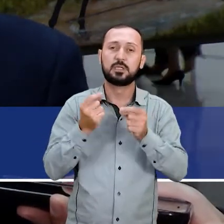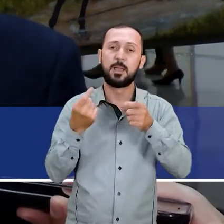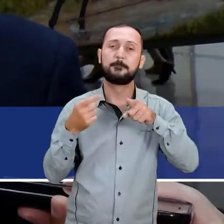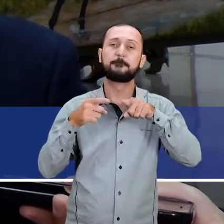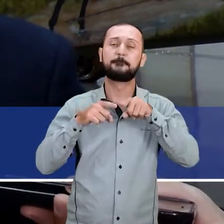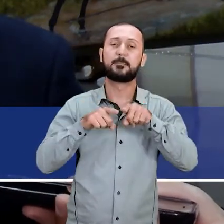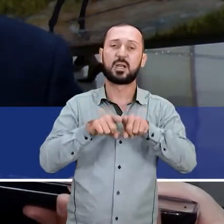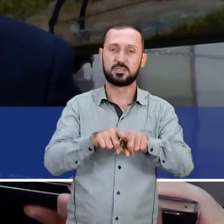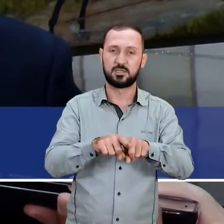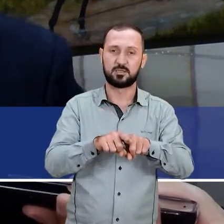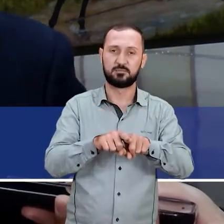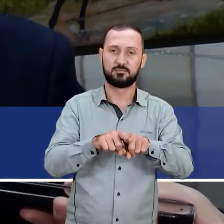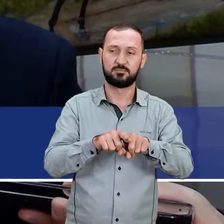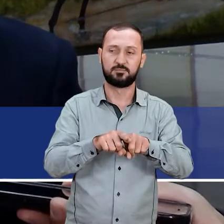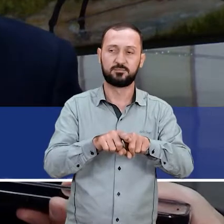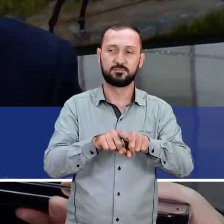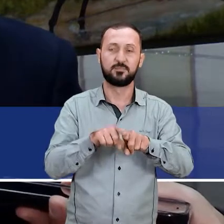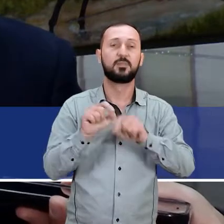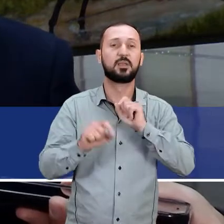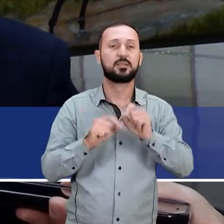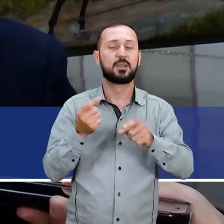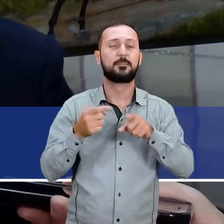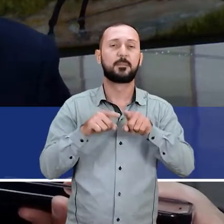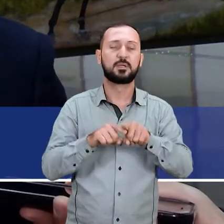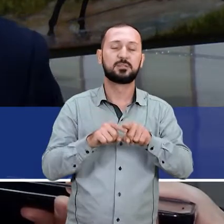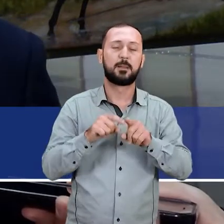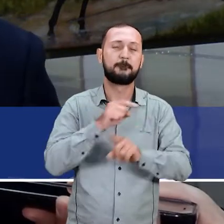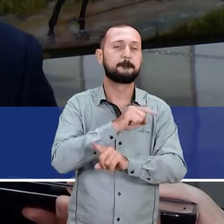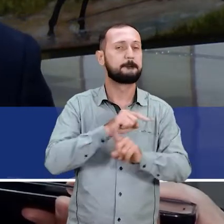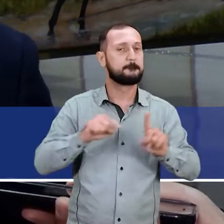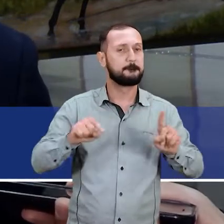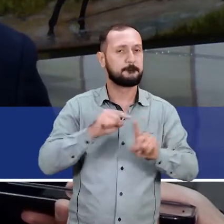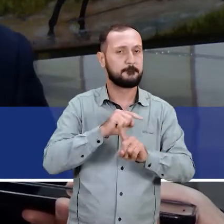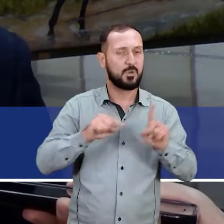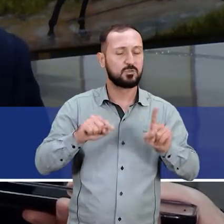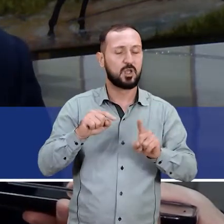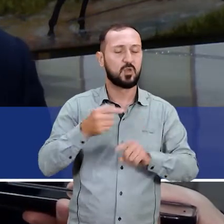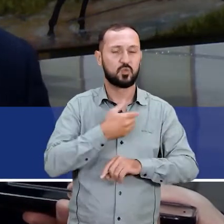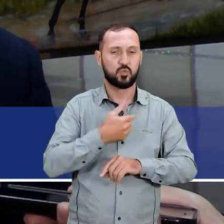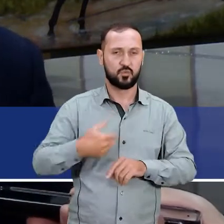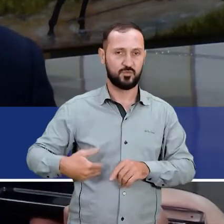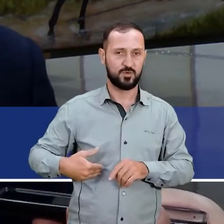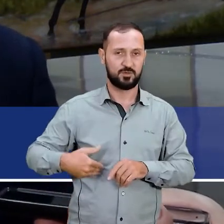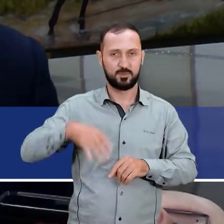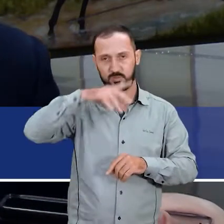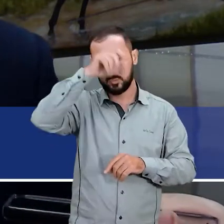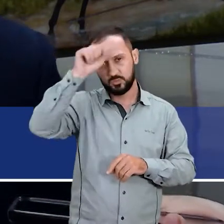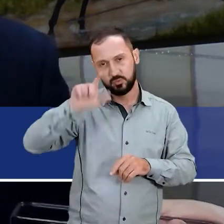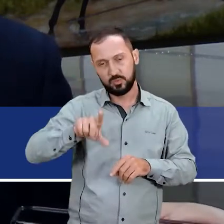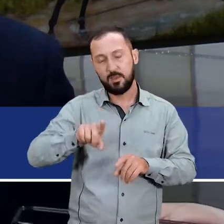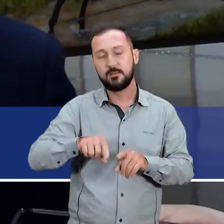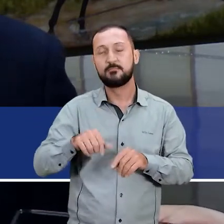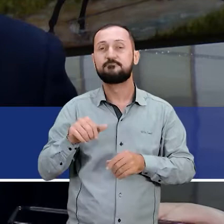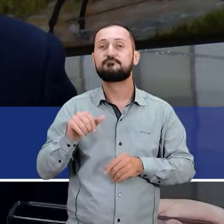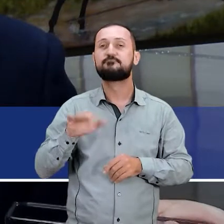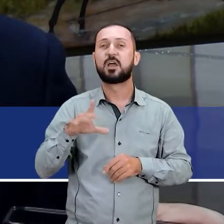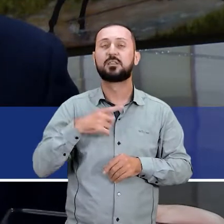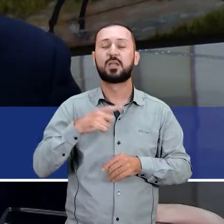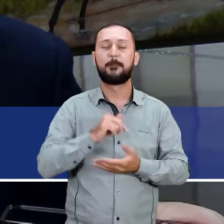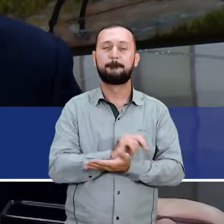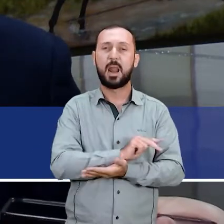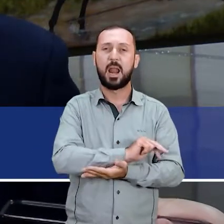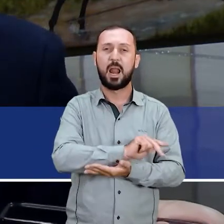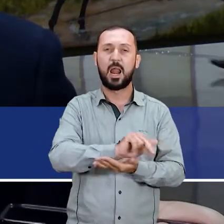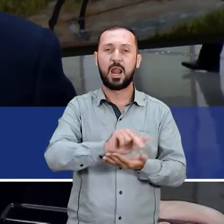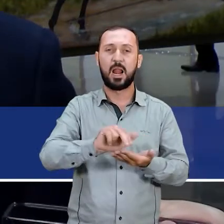um cofinanciamento, e esse cofinanciamento, uma parte pode ser do governo do estado, mas